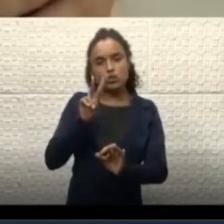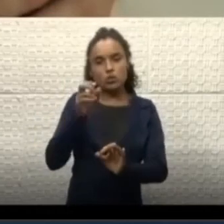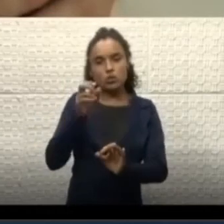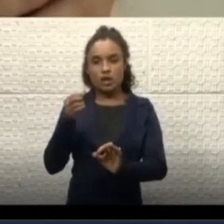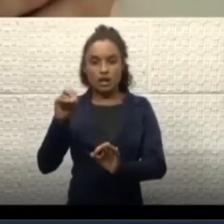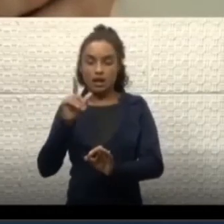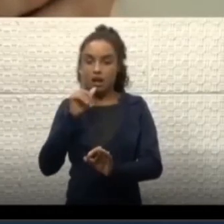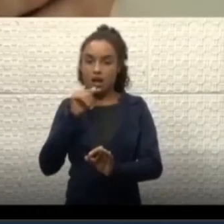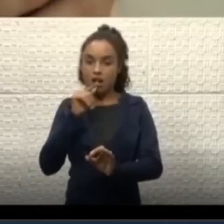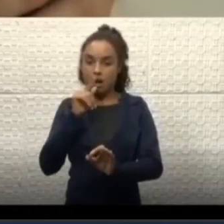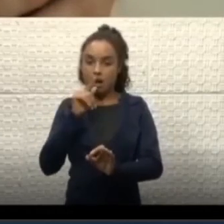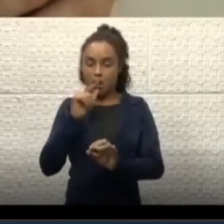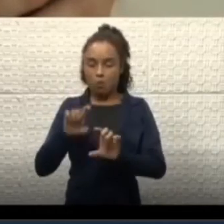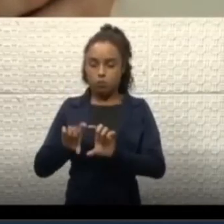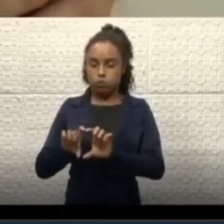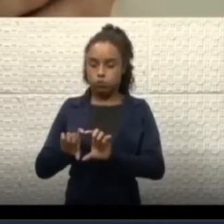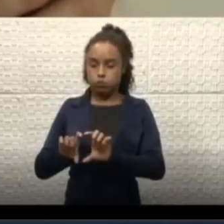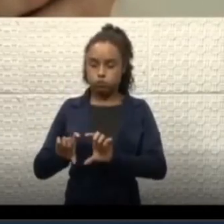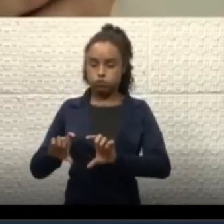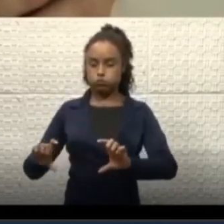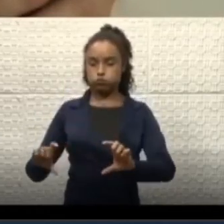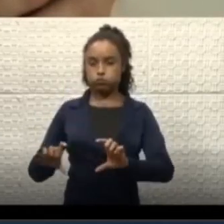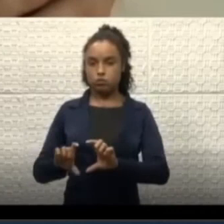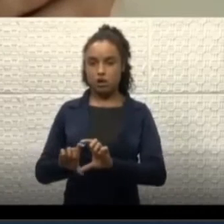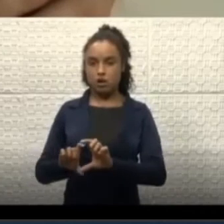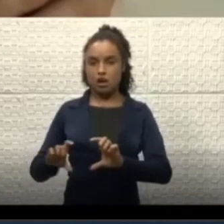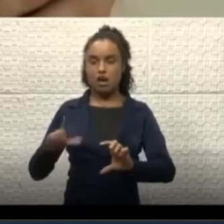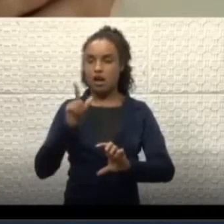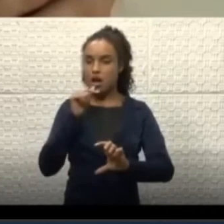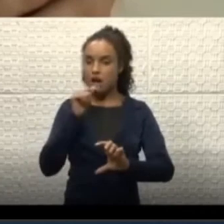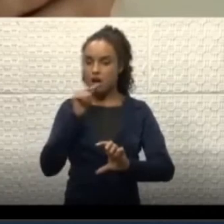ml de água,